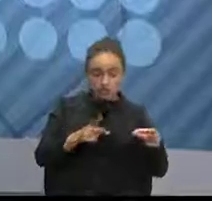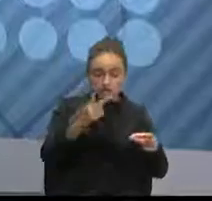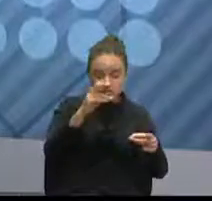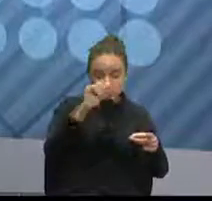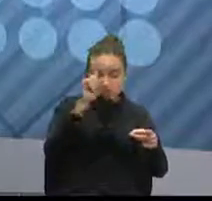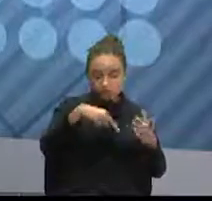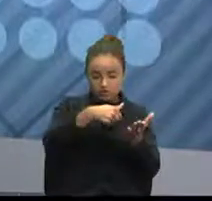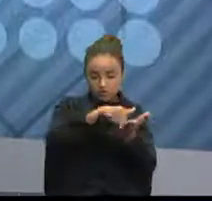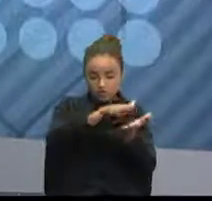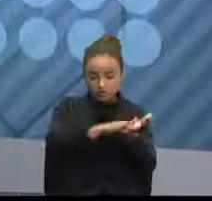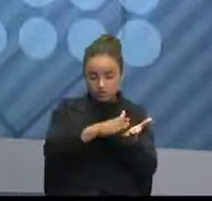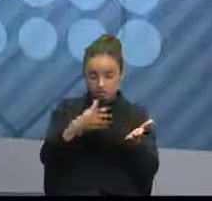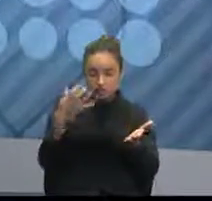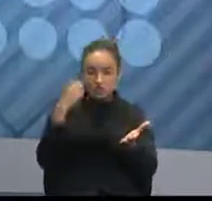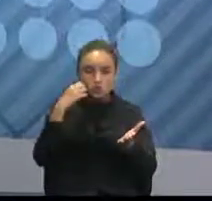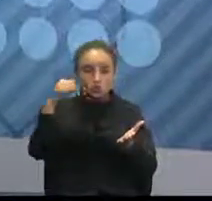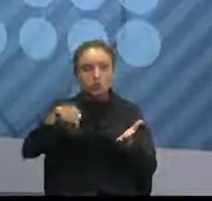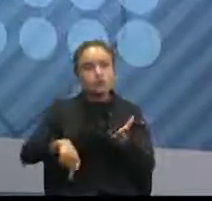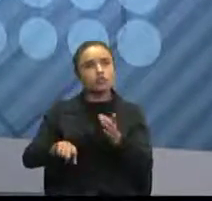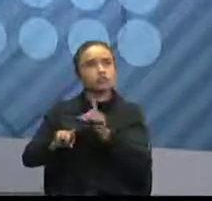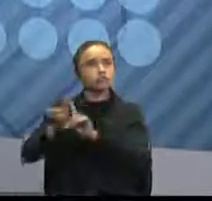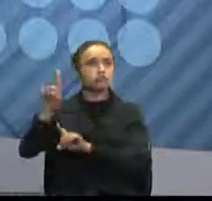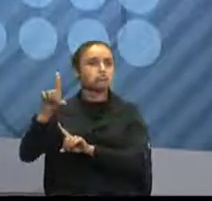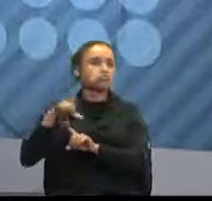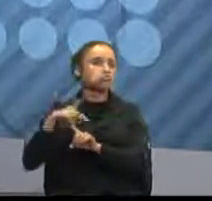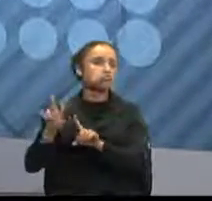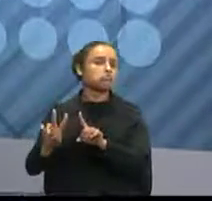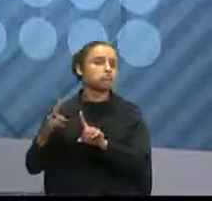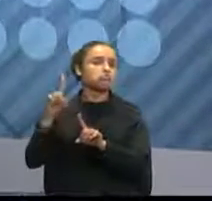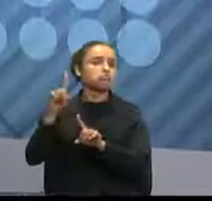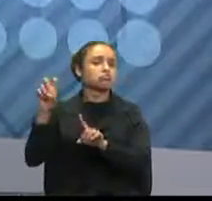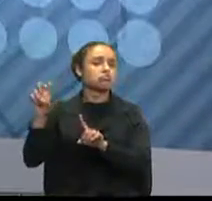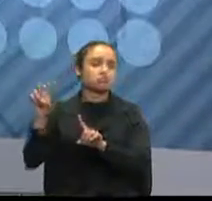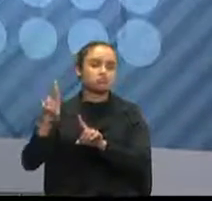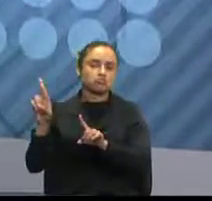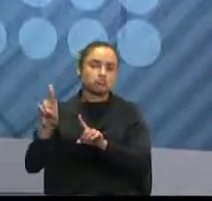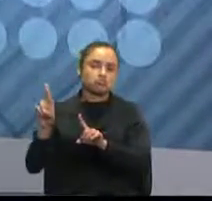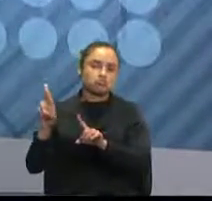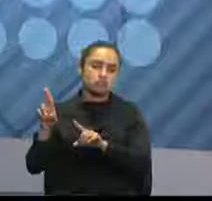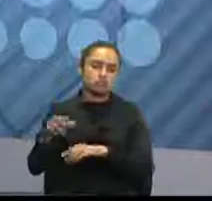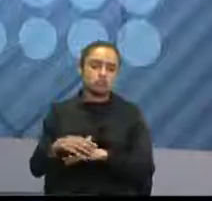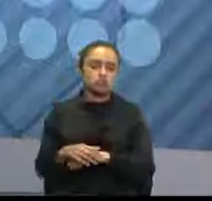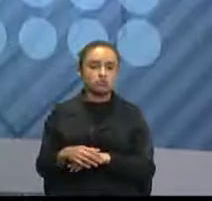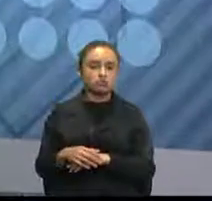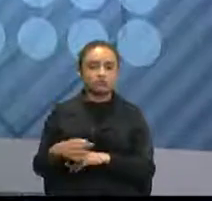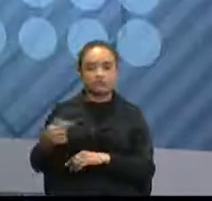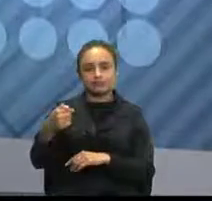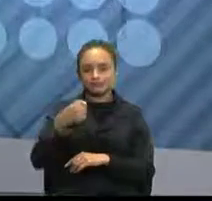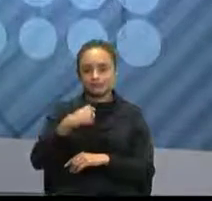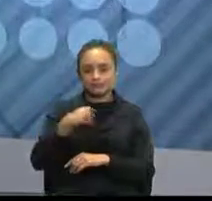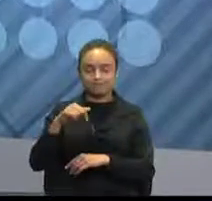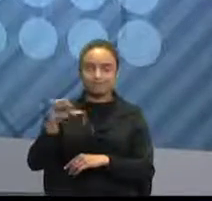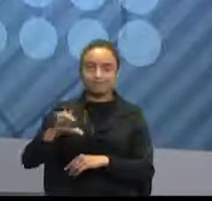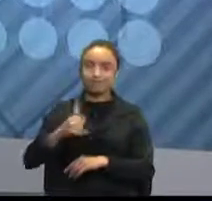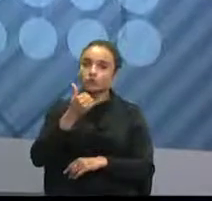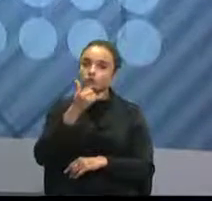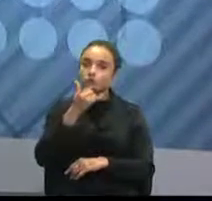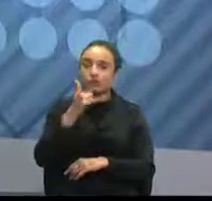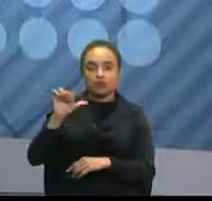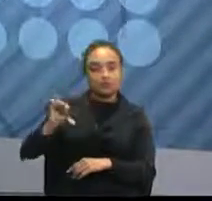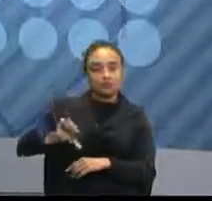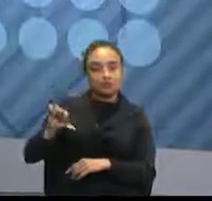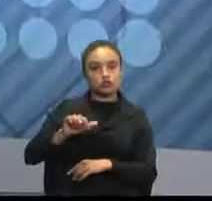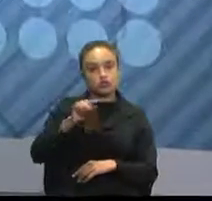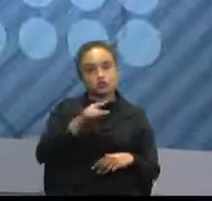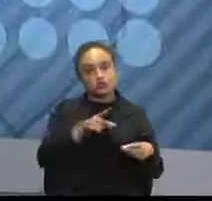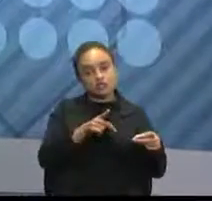uma taxa de juros e hoje ela vale lá no período de 30 dias ela vai 15 vai trabalhando quem saiu saiu no prejuízo tudo bem